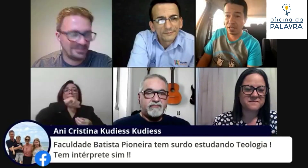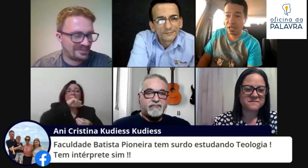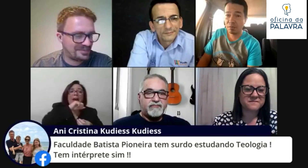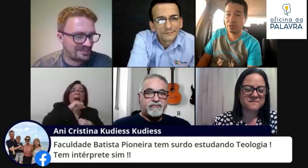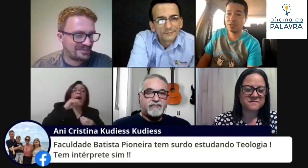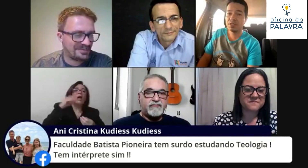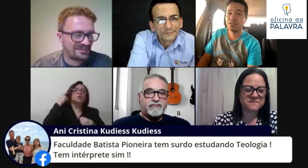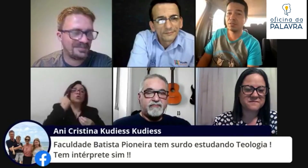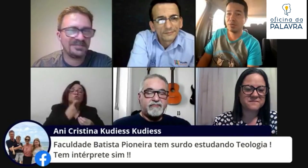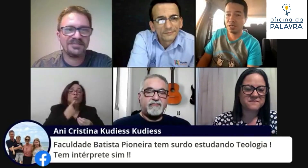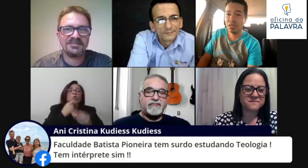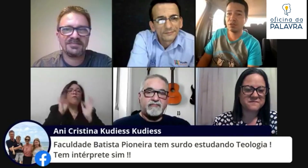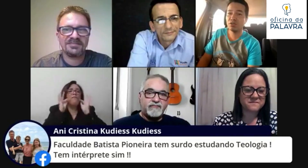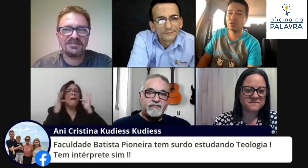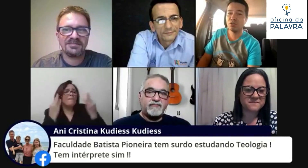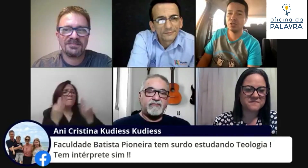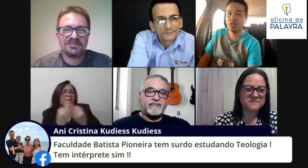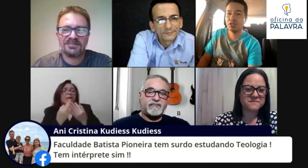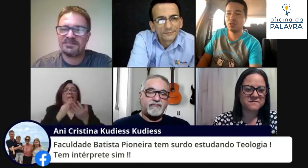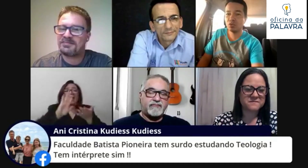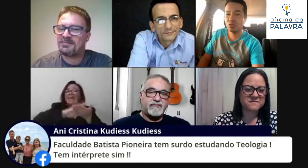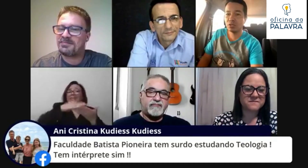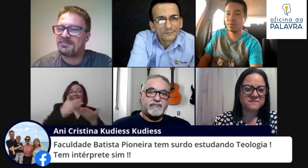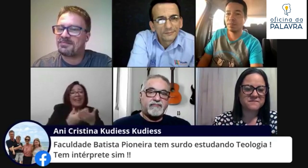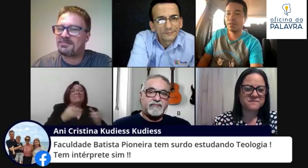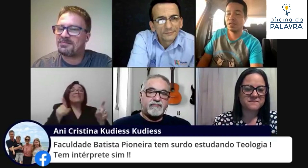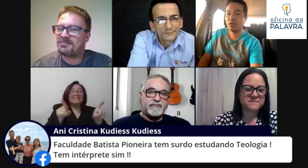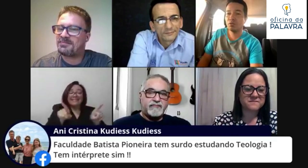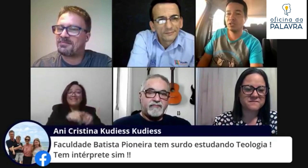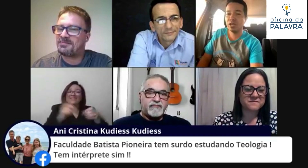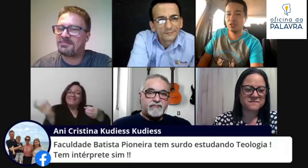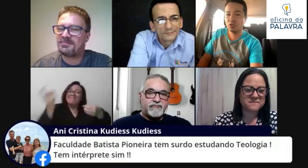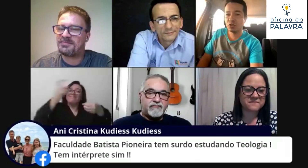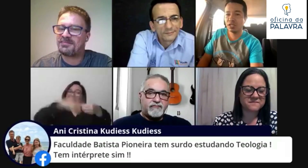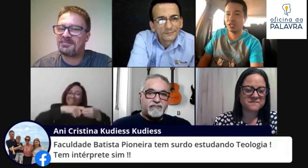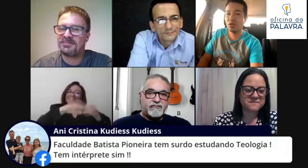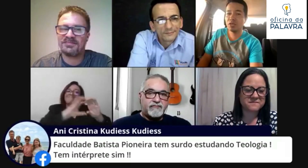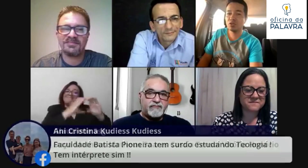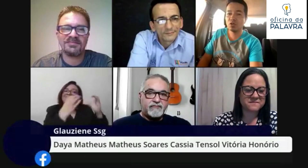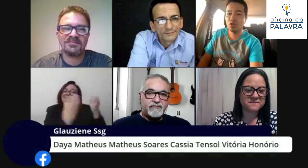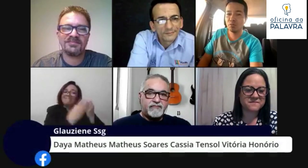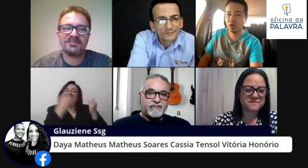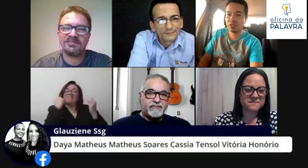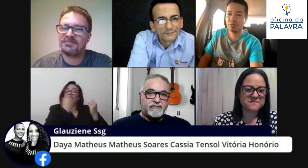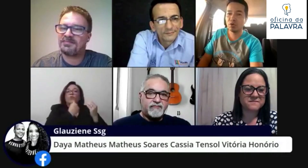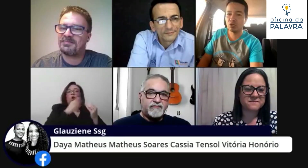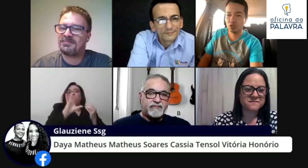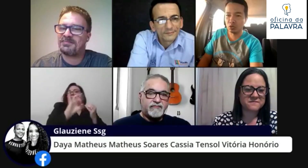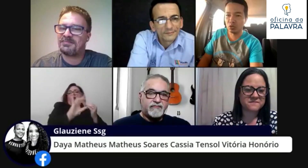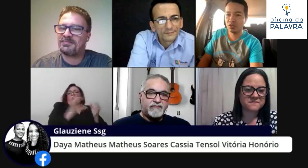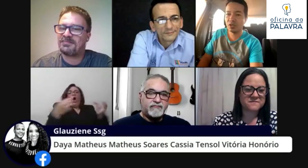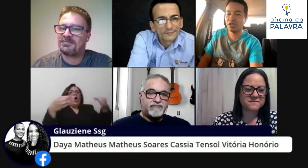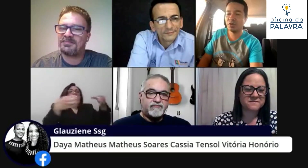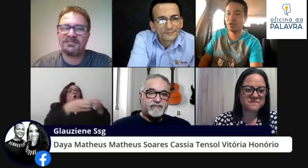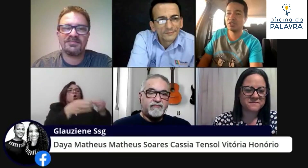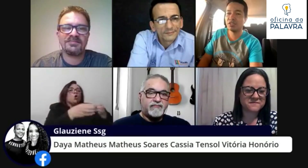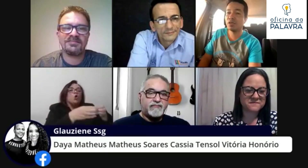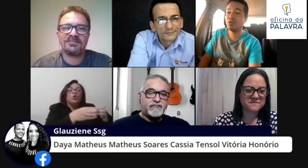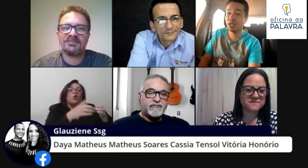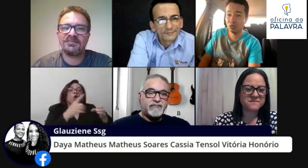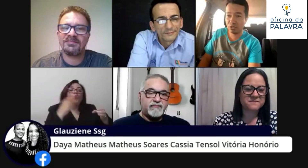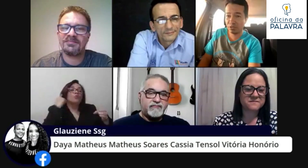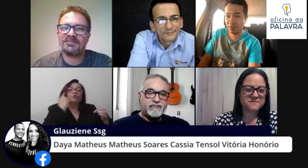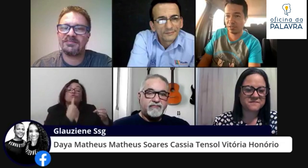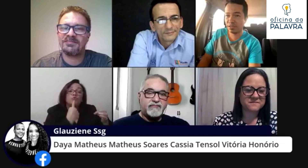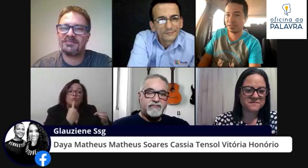os intérpretes, que também entram na comunidade surda. A comunidade surda, ela não é só composta por surdos, eu acho que é